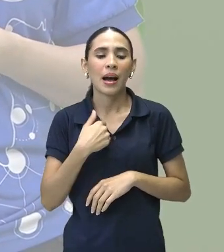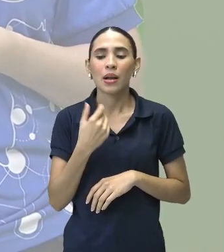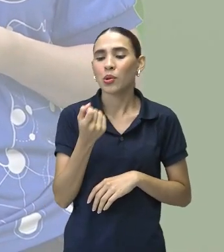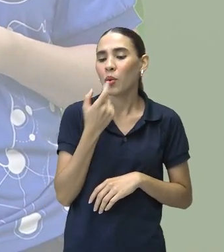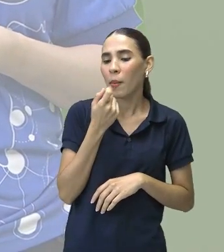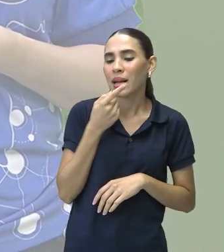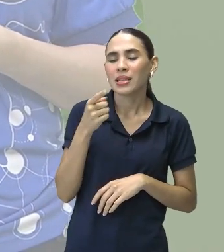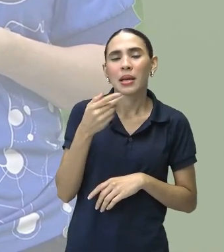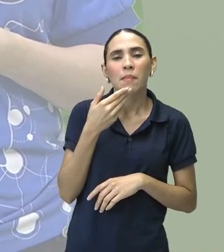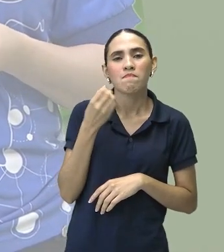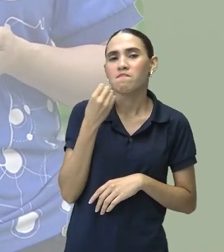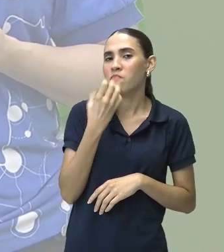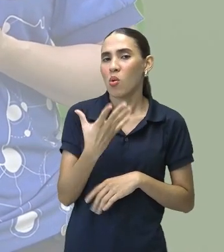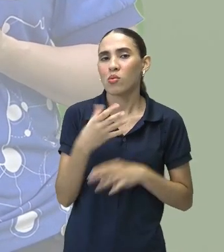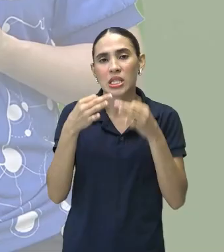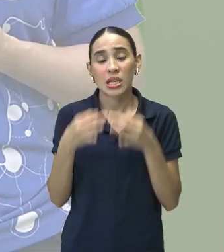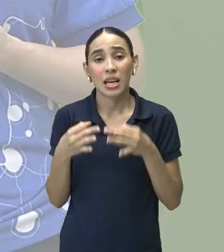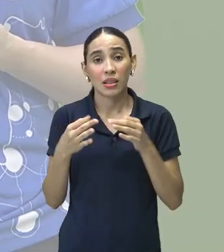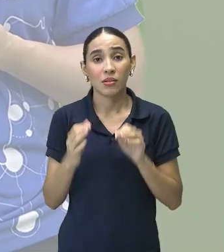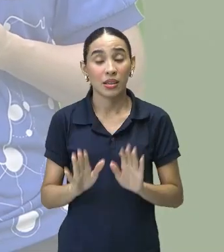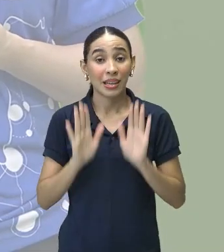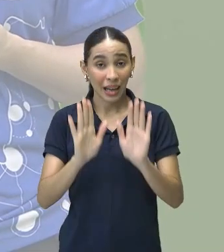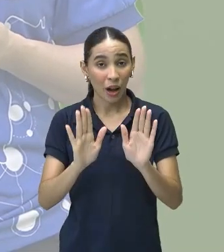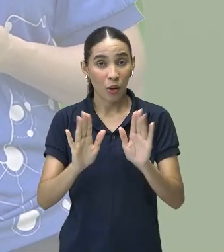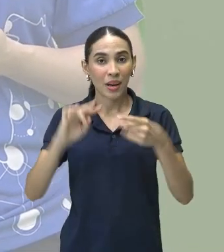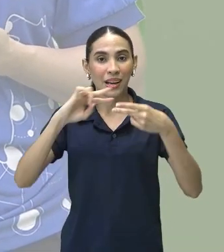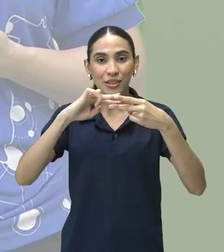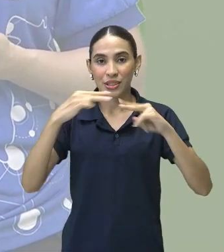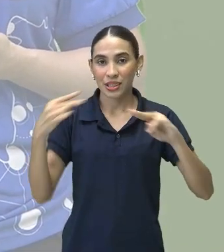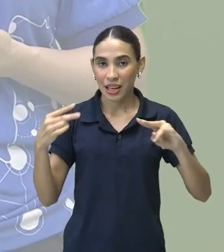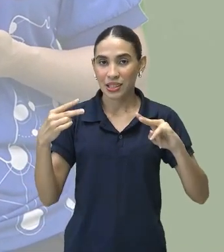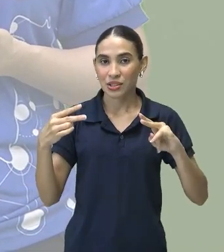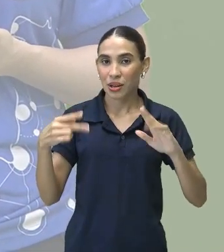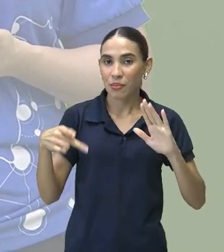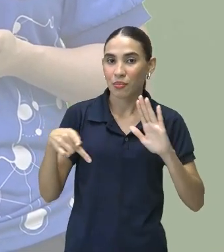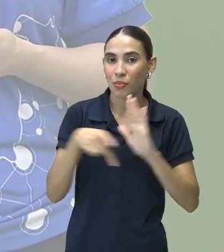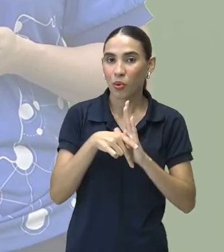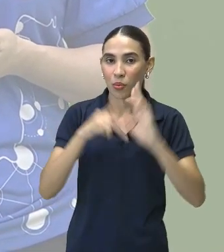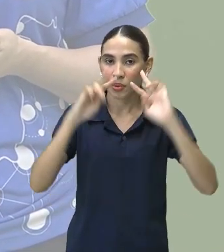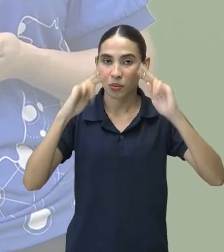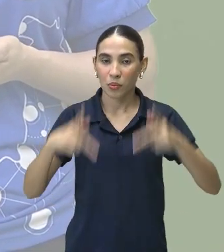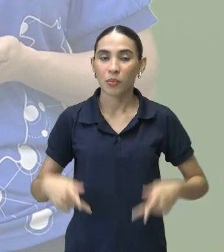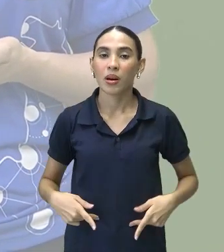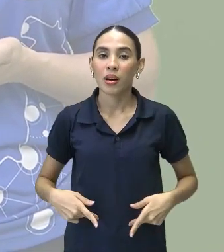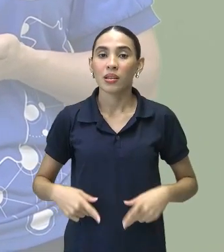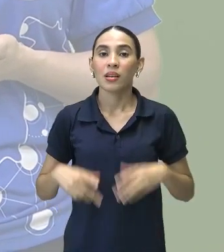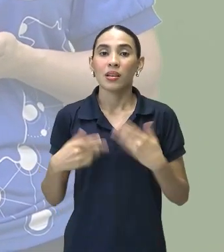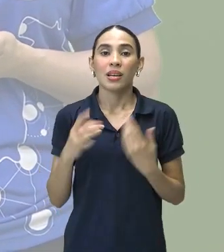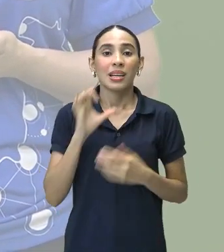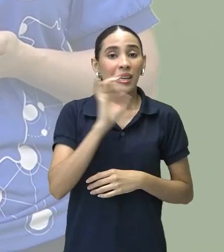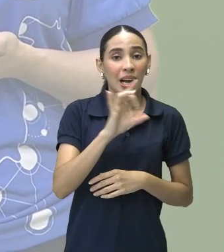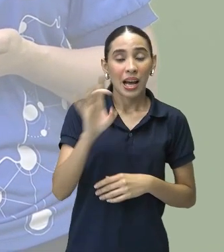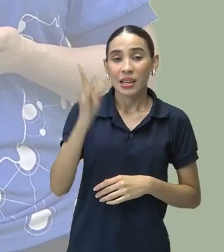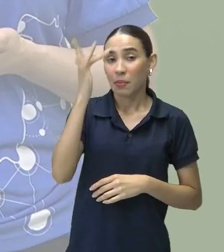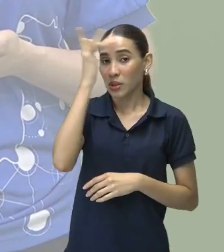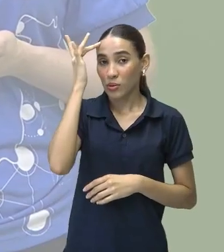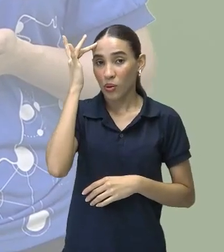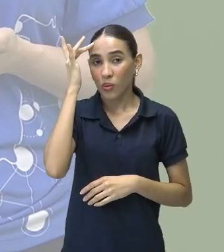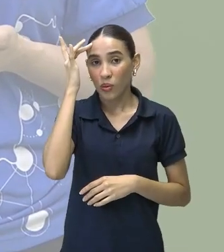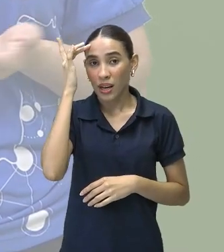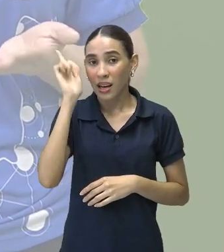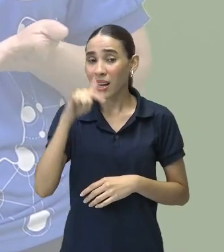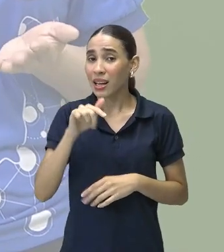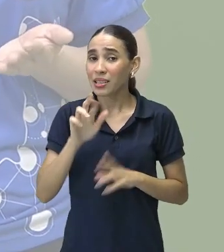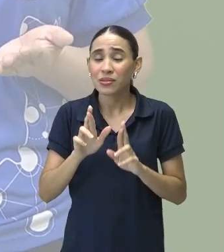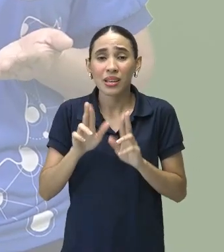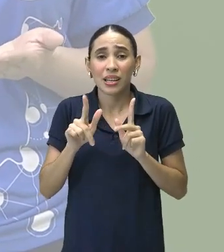aqui e funcionou, deu certo. Gente, a genética, a nossa genética, a genética de cada indivíduo é uma coisa